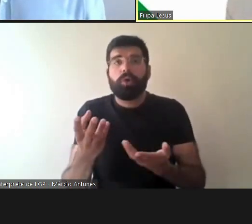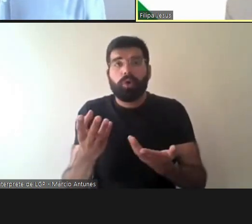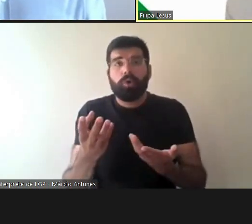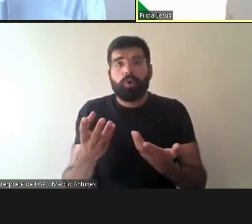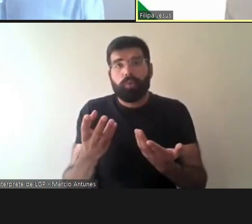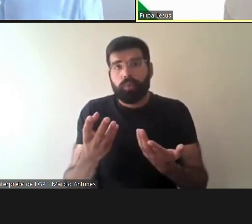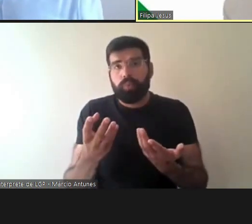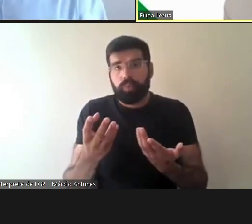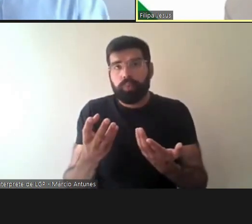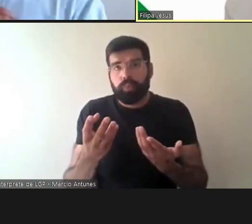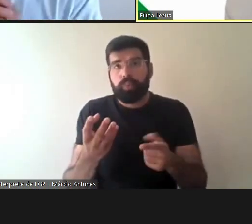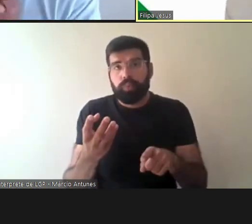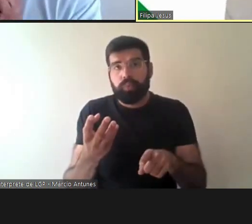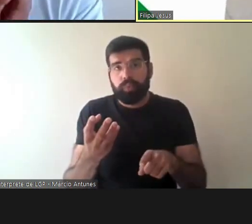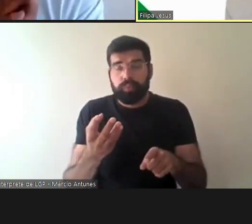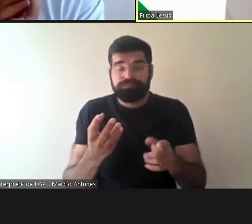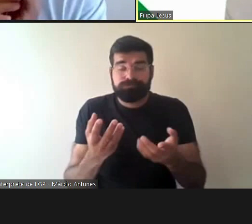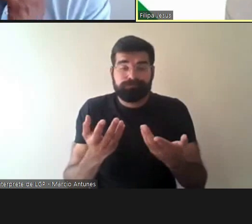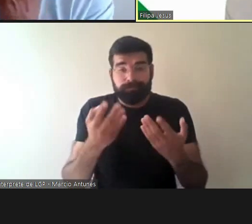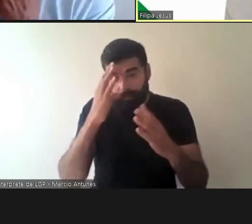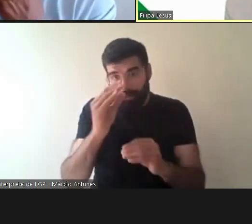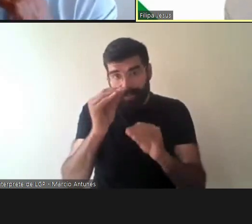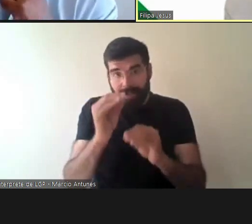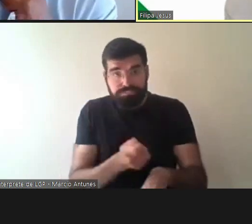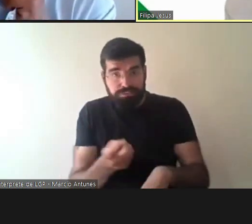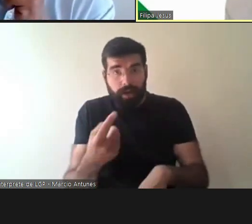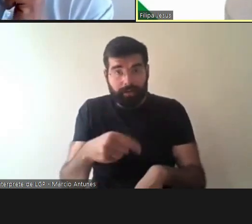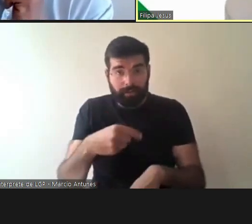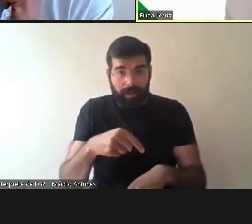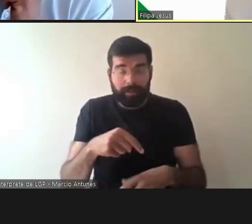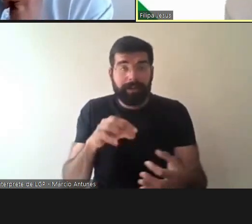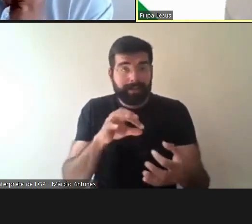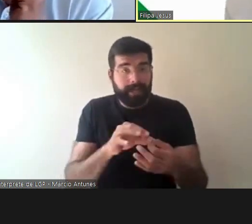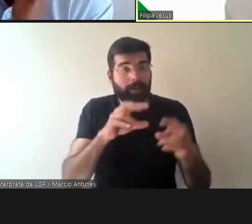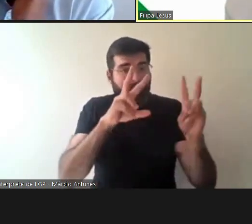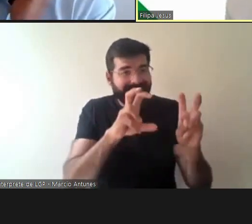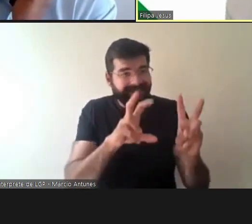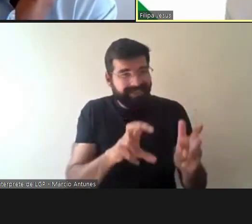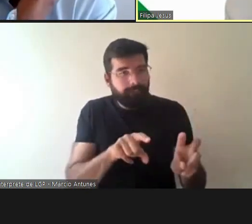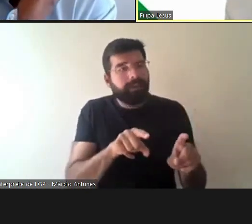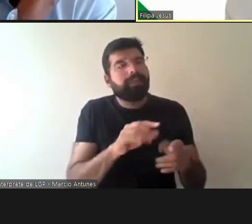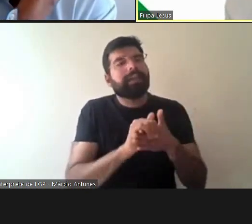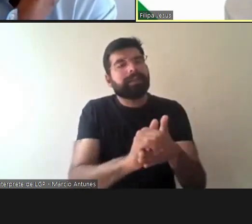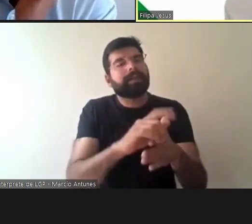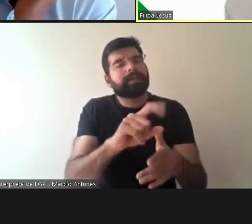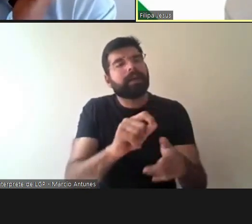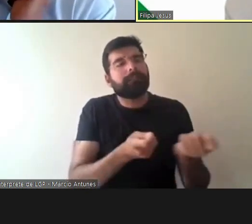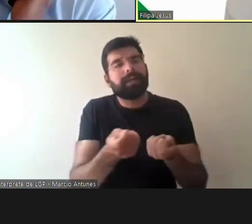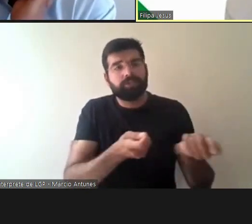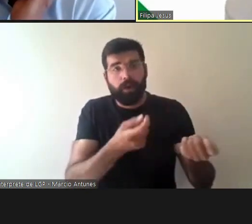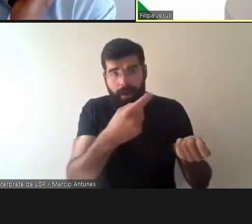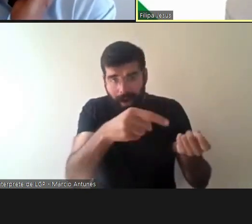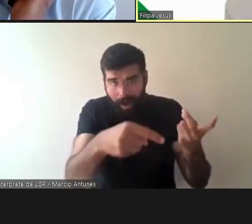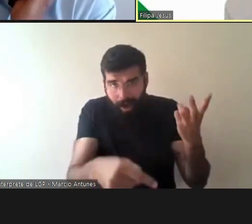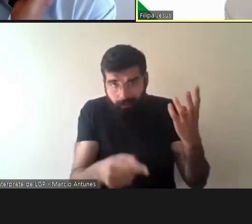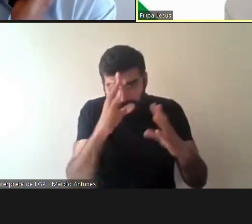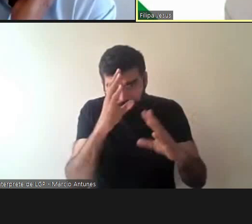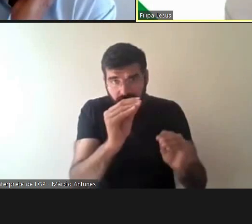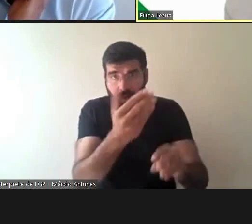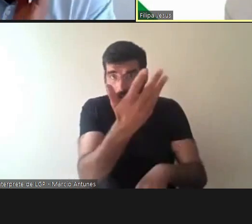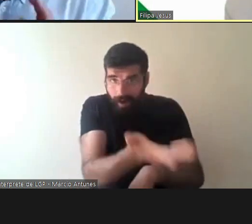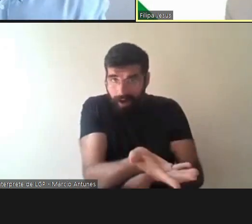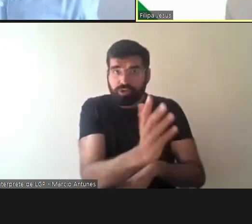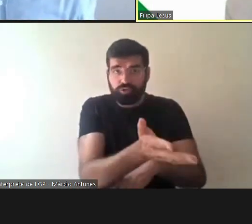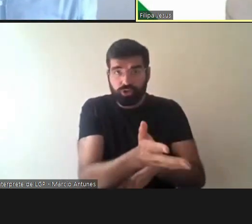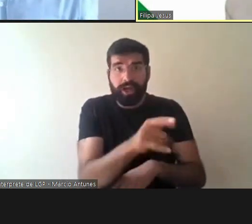duração, exatamente que incidem nestas questões da liderança e da gestão. Já existem essas formações, essas